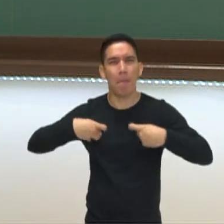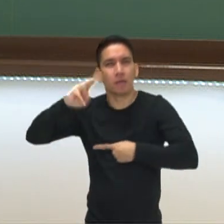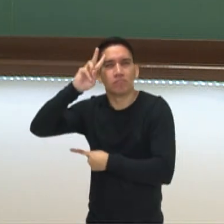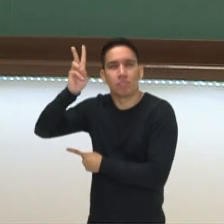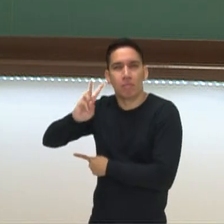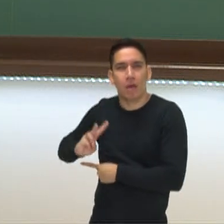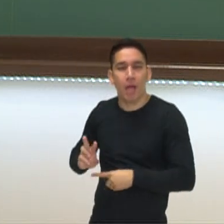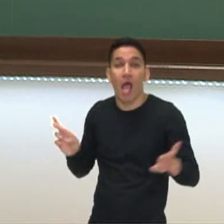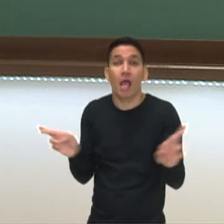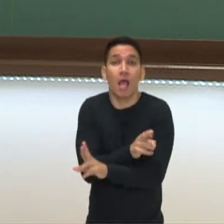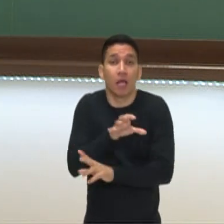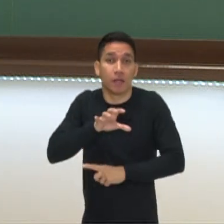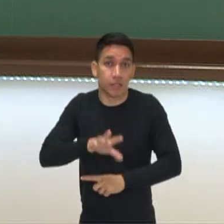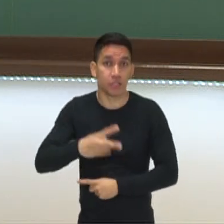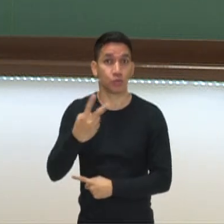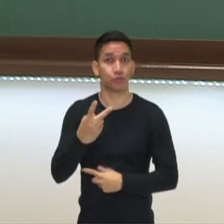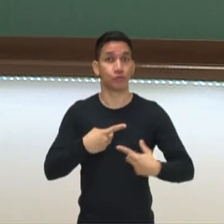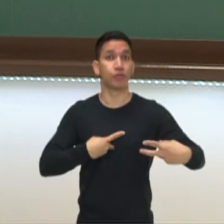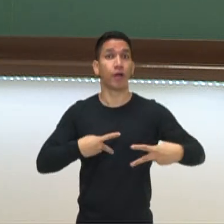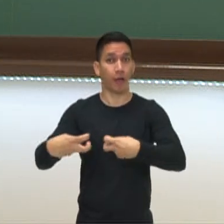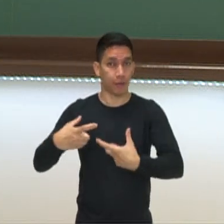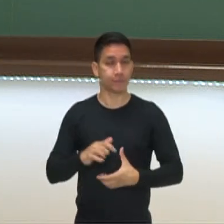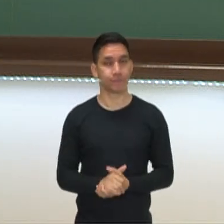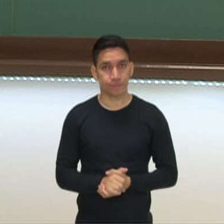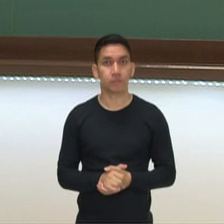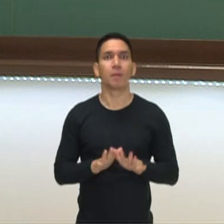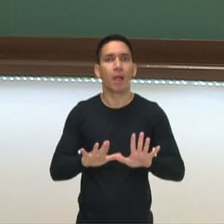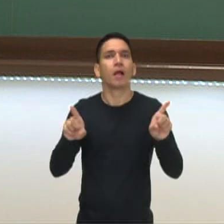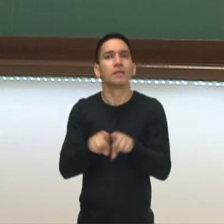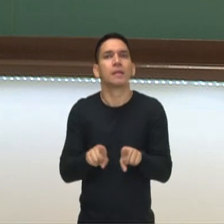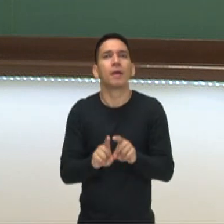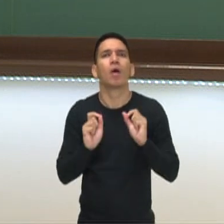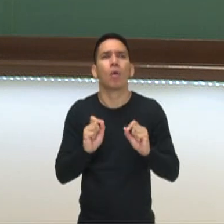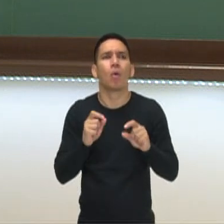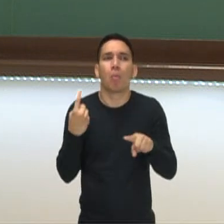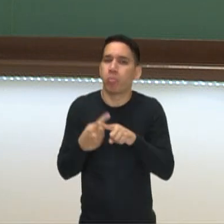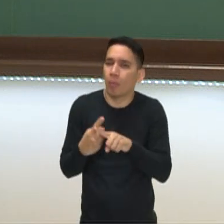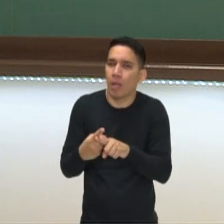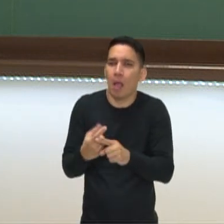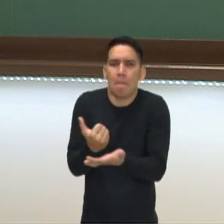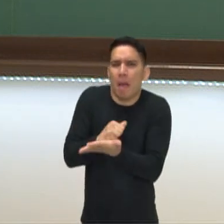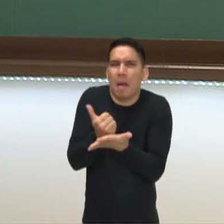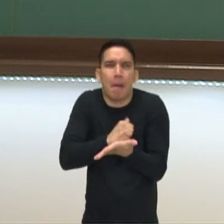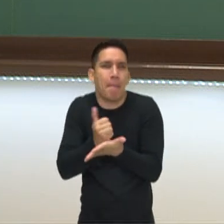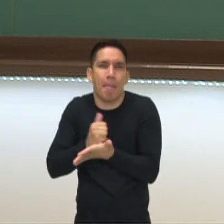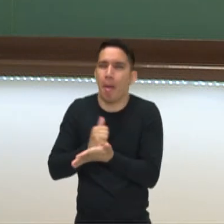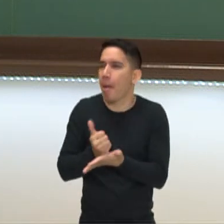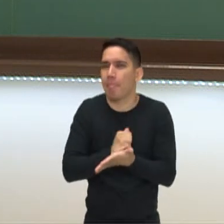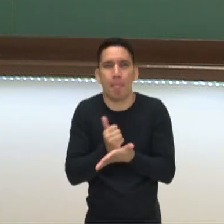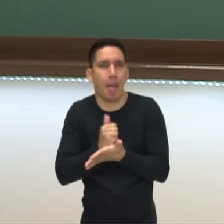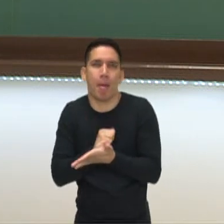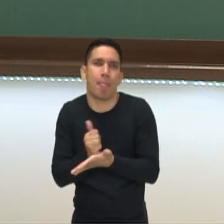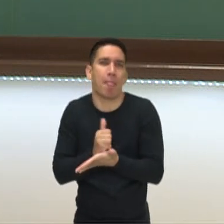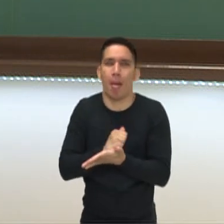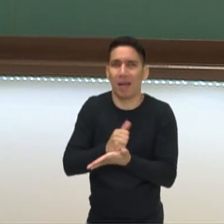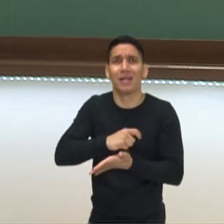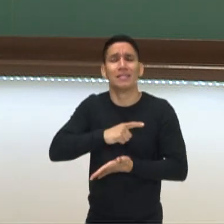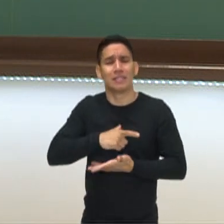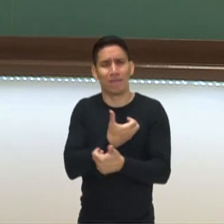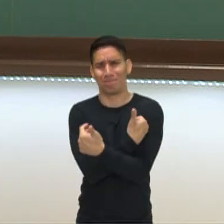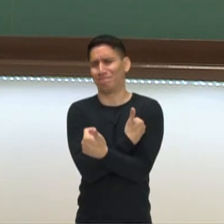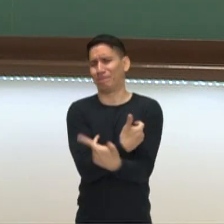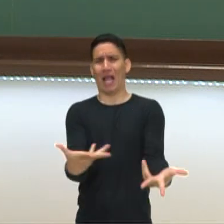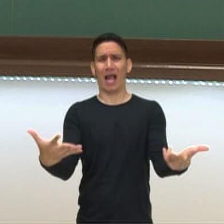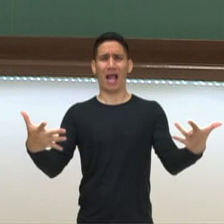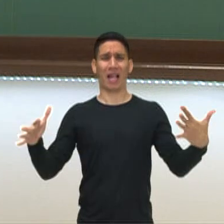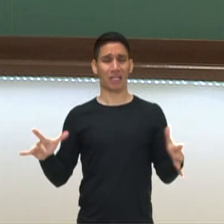histórias relacionadas aí à Segunda Guerra Mundial, mas também na indústria de jogos de computador e de videogame, ela também é ricamente retratada em